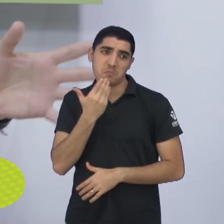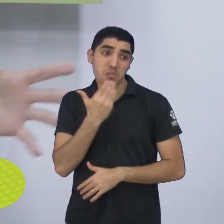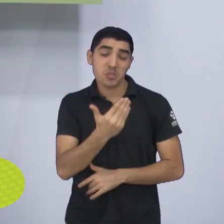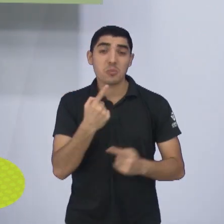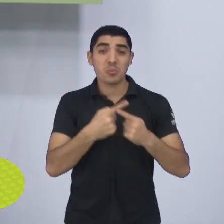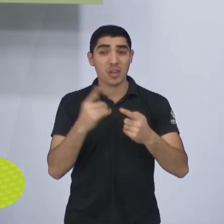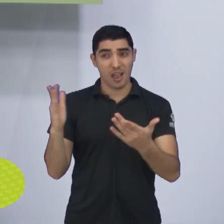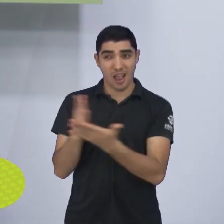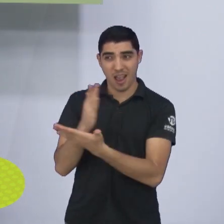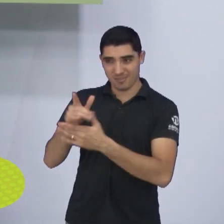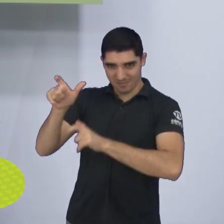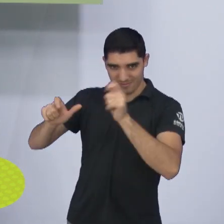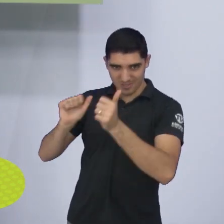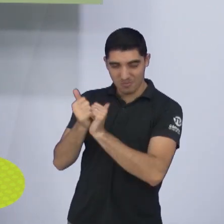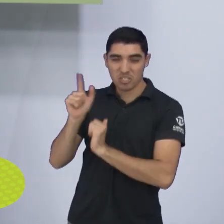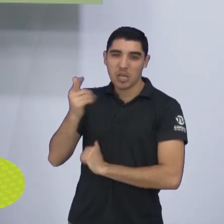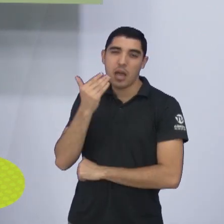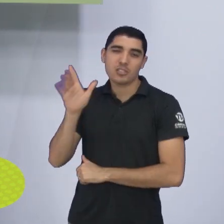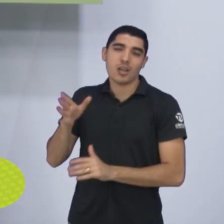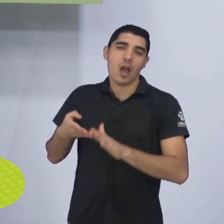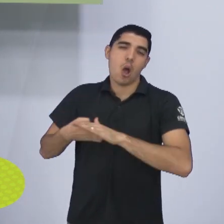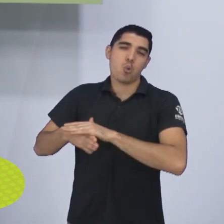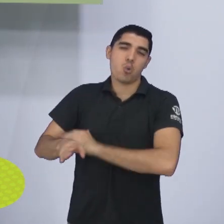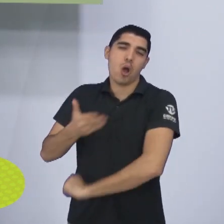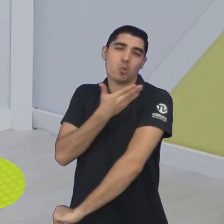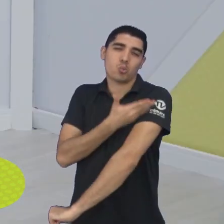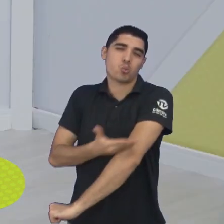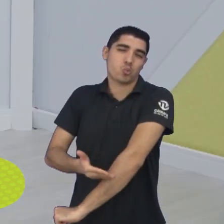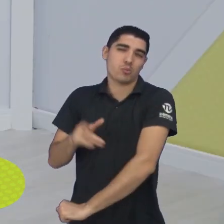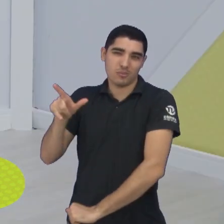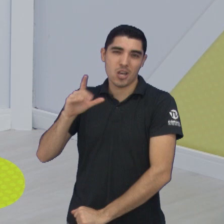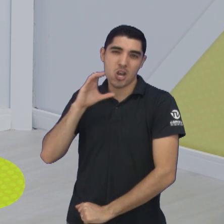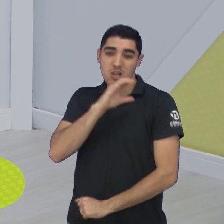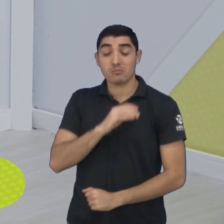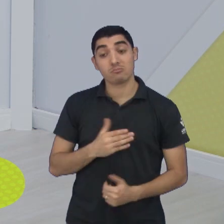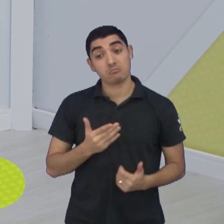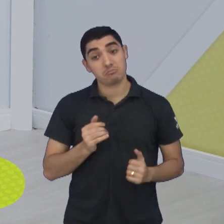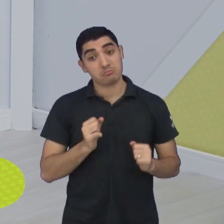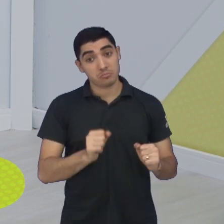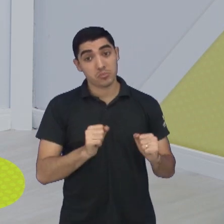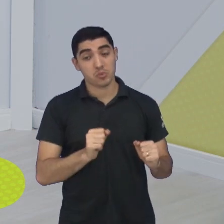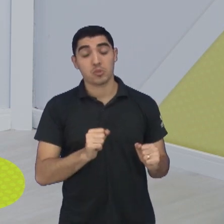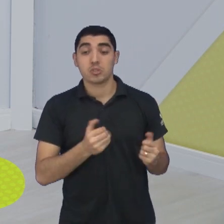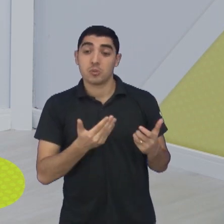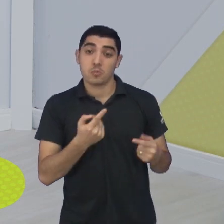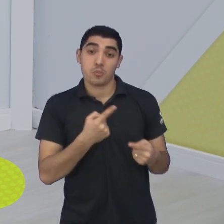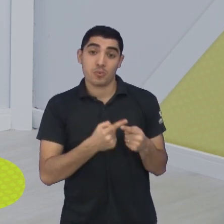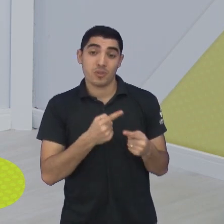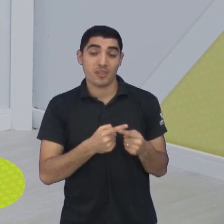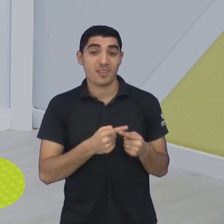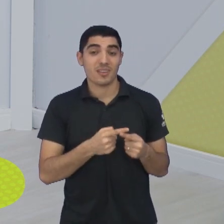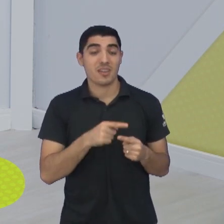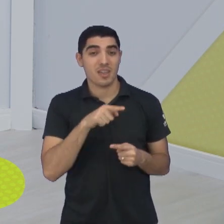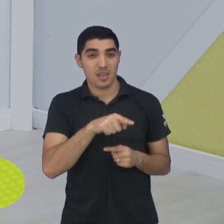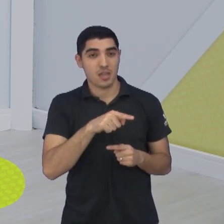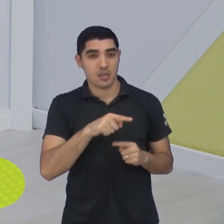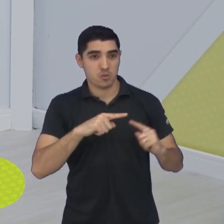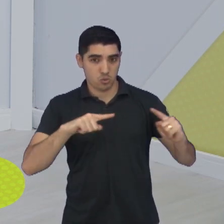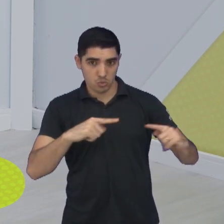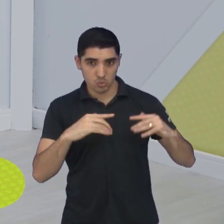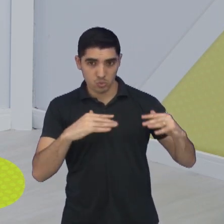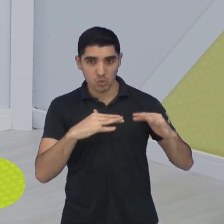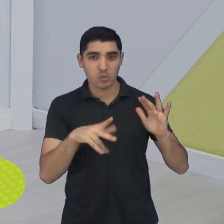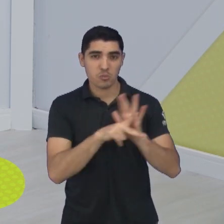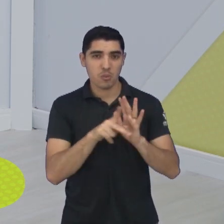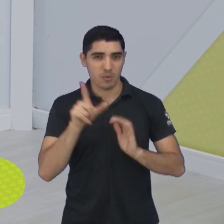de lá estão mais acostumados, talvez, né? Talvez, por ser o jogo ser no centro de formação lá de